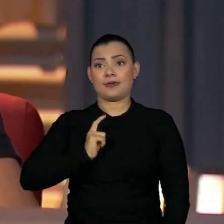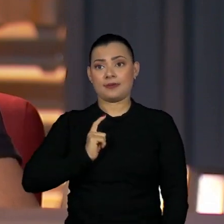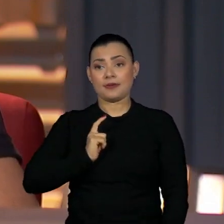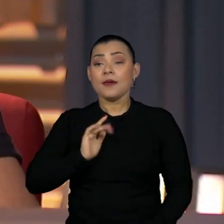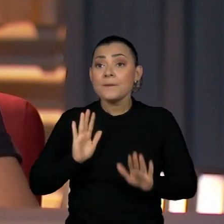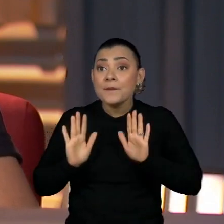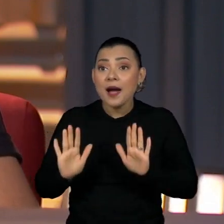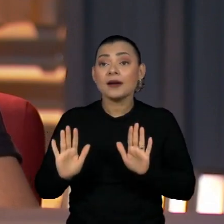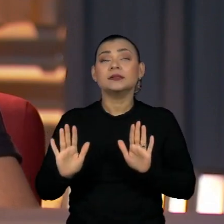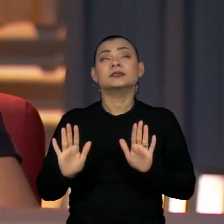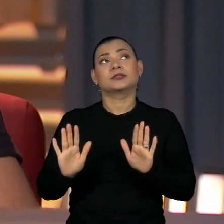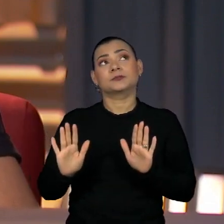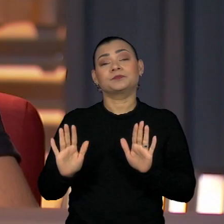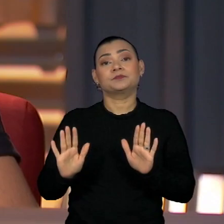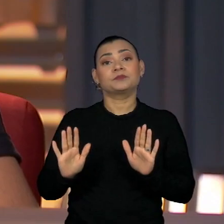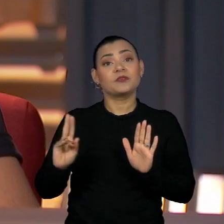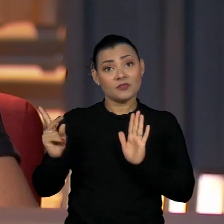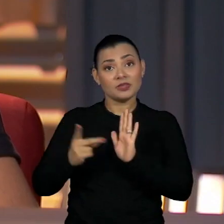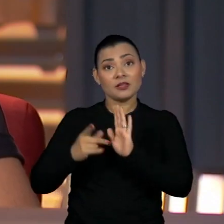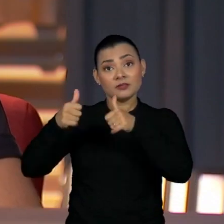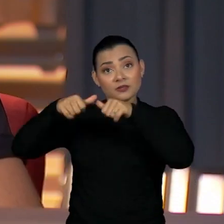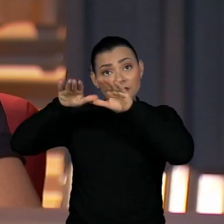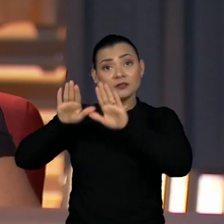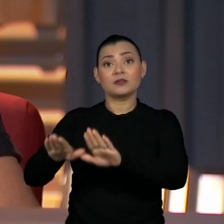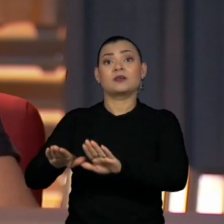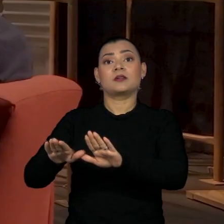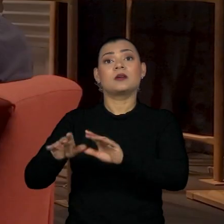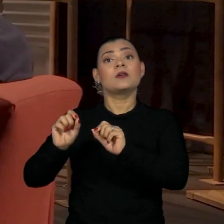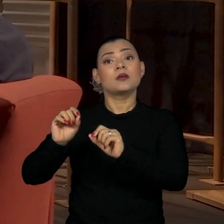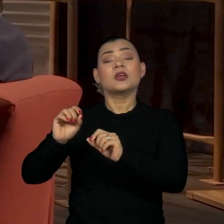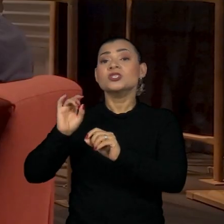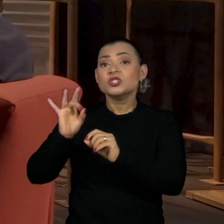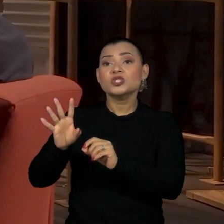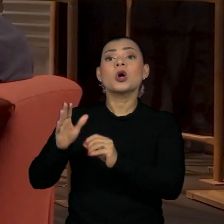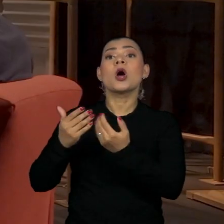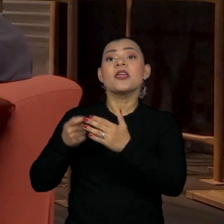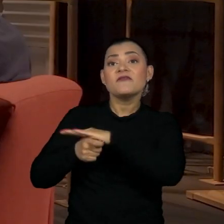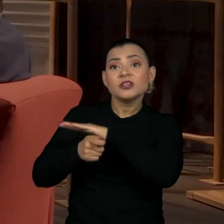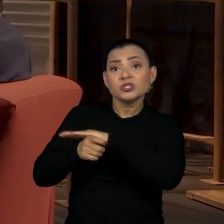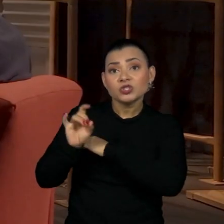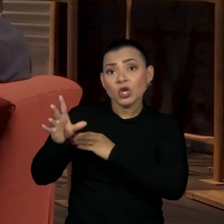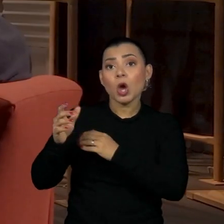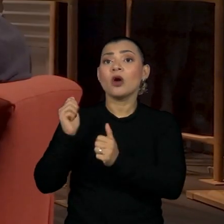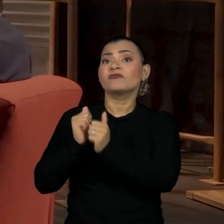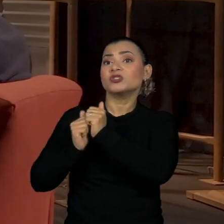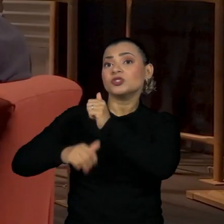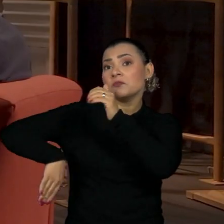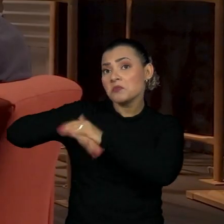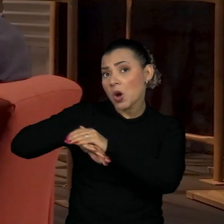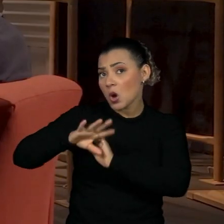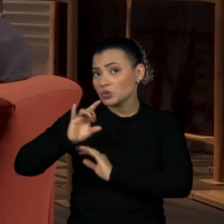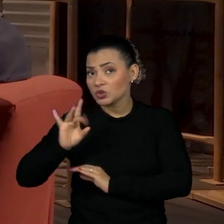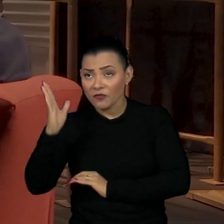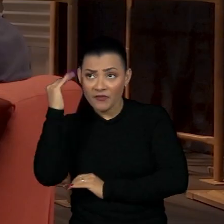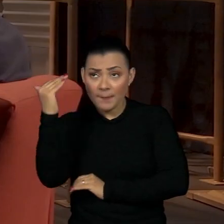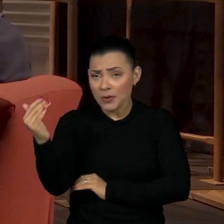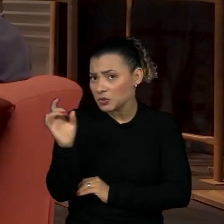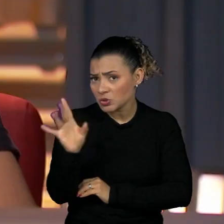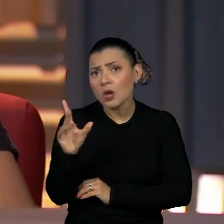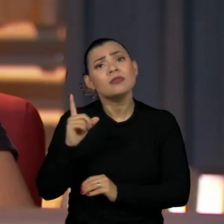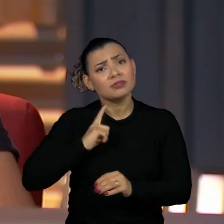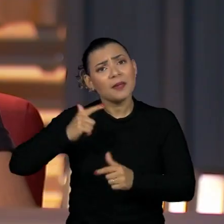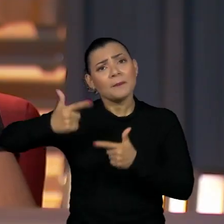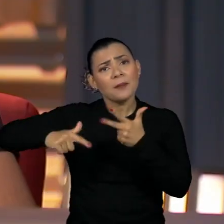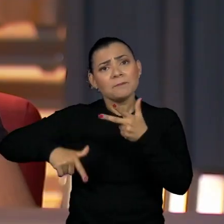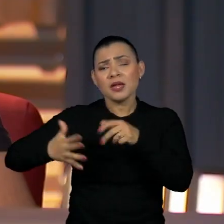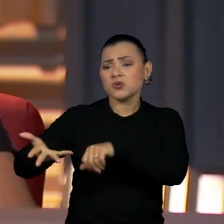mais, de lá não saiu só o favelado investidor. Não tem só jogador de futebol, existem vários e vários talentos